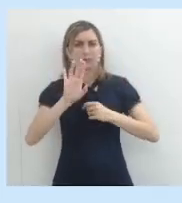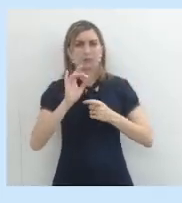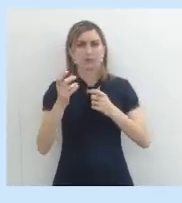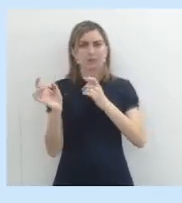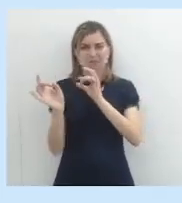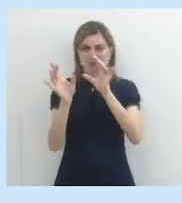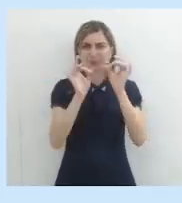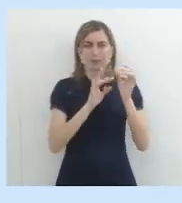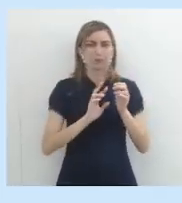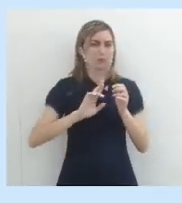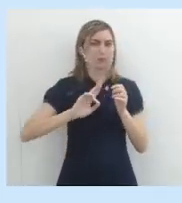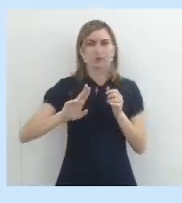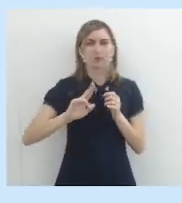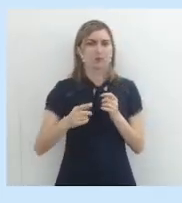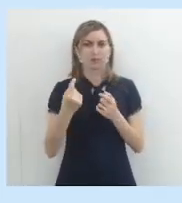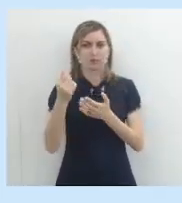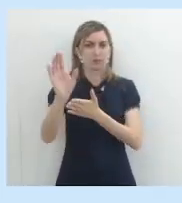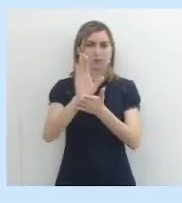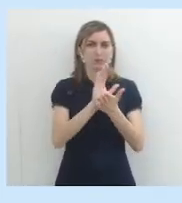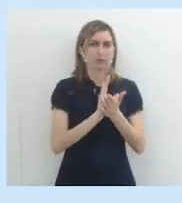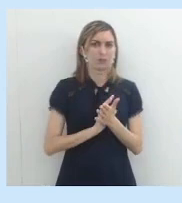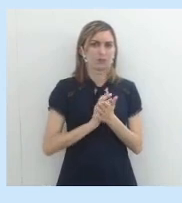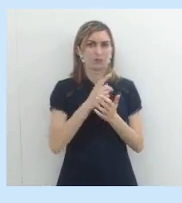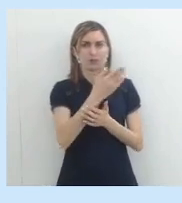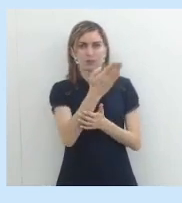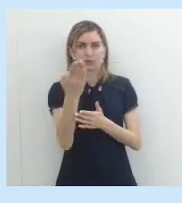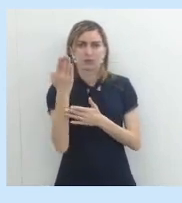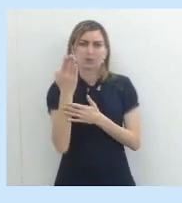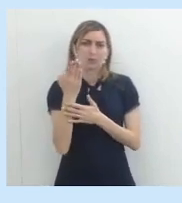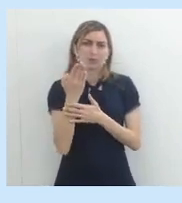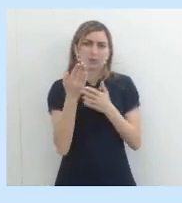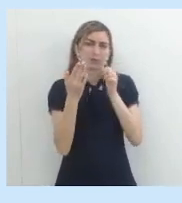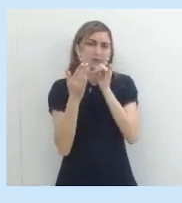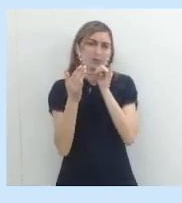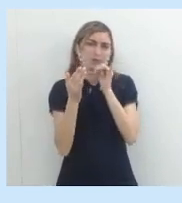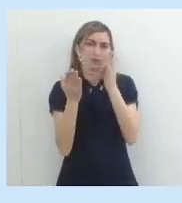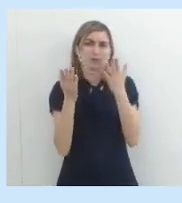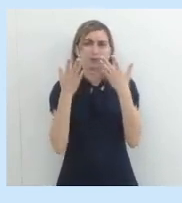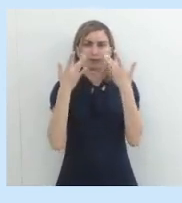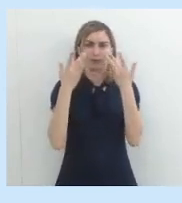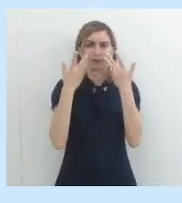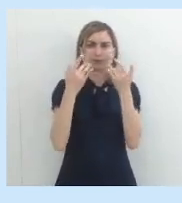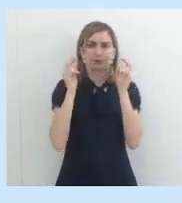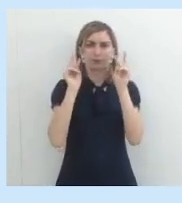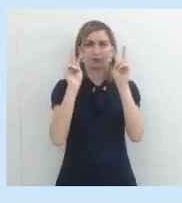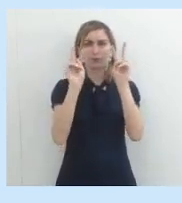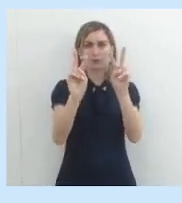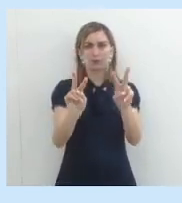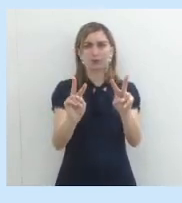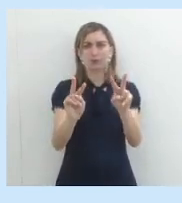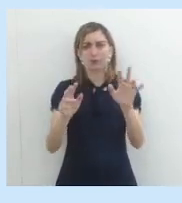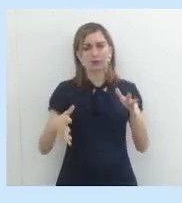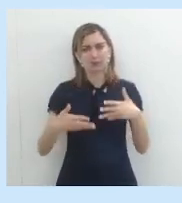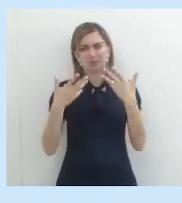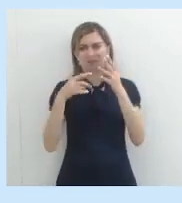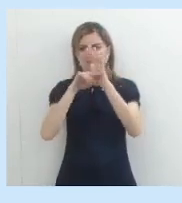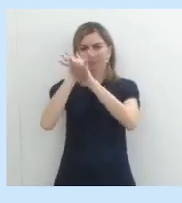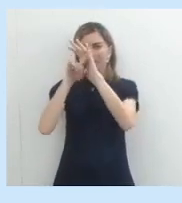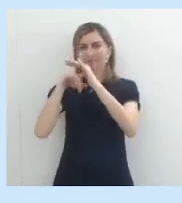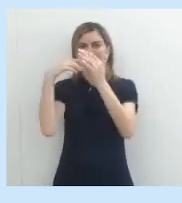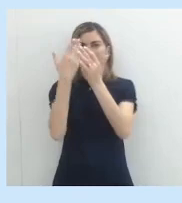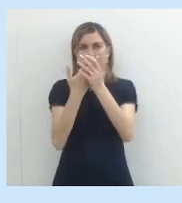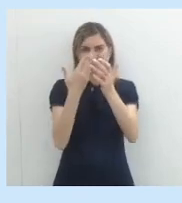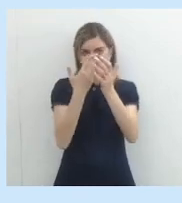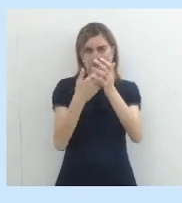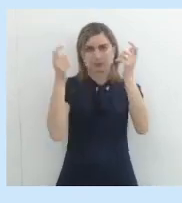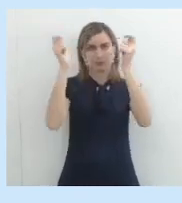Como eu falei, ele não tem fins lucrativos. Então, você vai lá no museu observar, contemplar, até pesquisar e estudar sobre